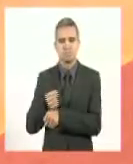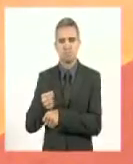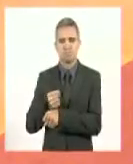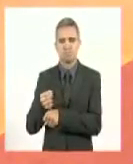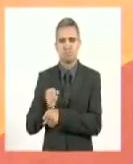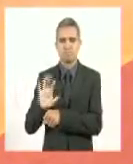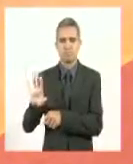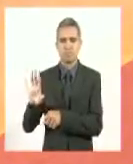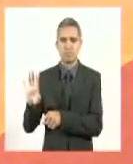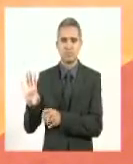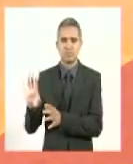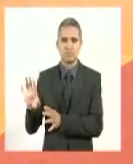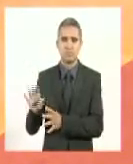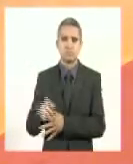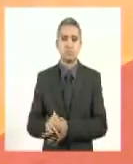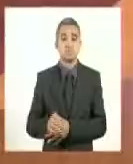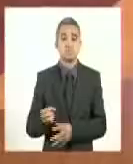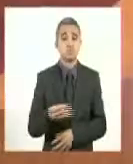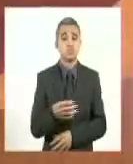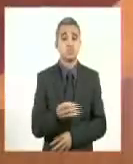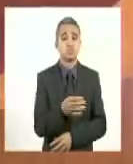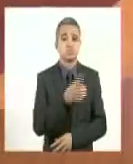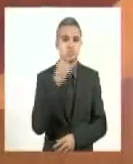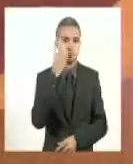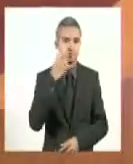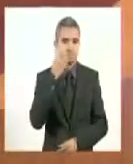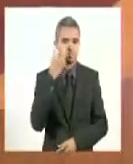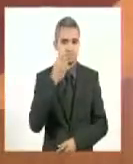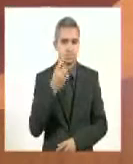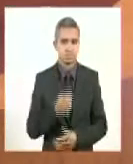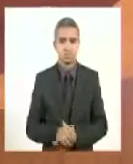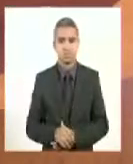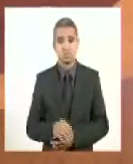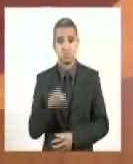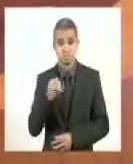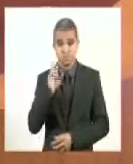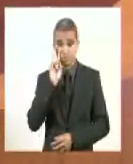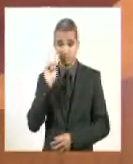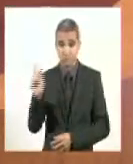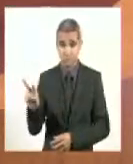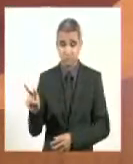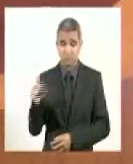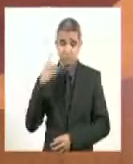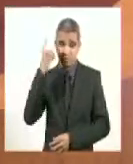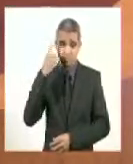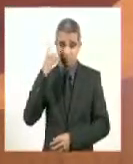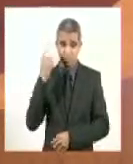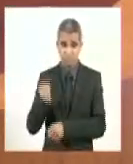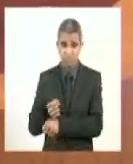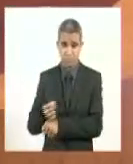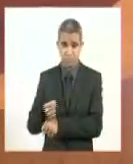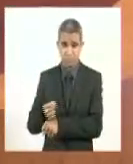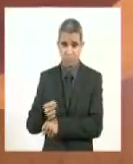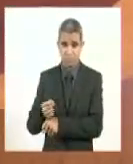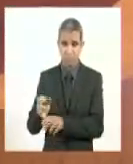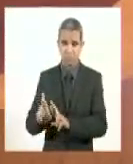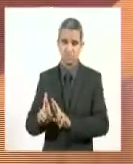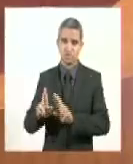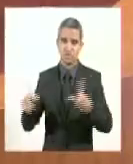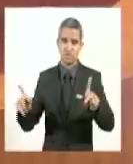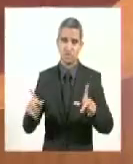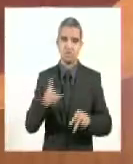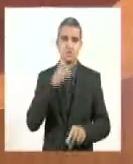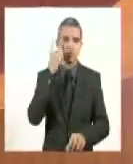comportamento dos veteranos, nós vamos ver que são bem diferentes do que tem acontecido com os novatos,